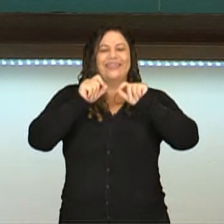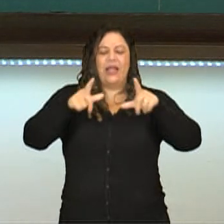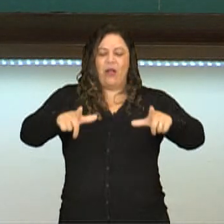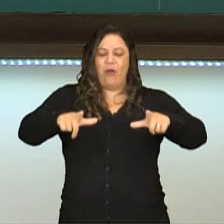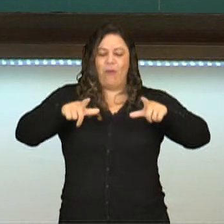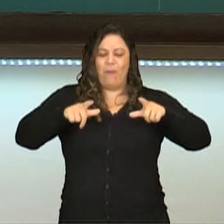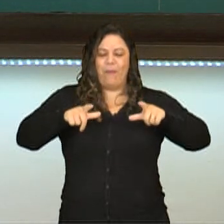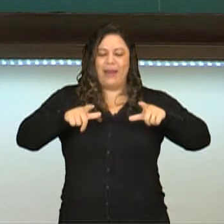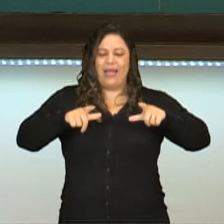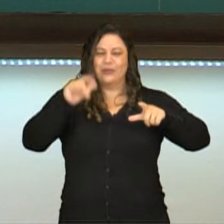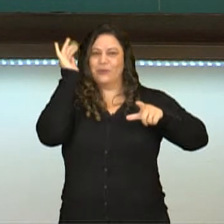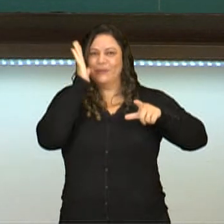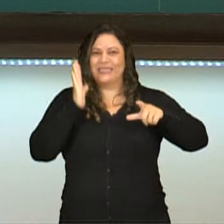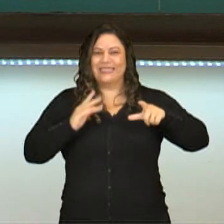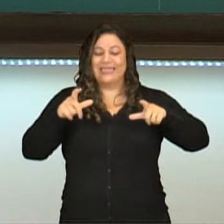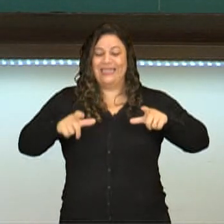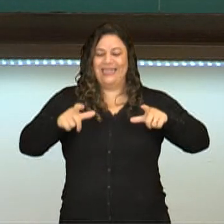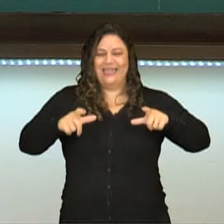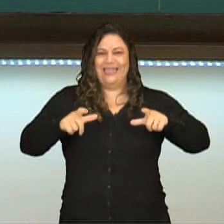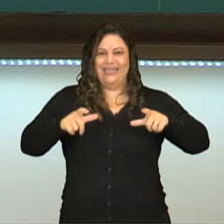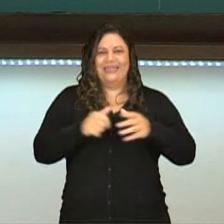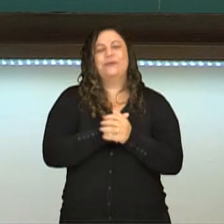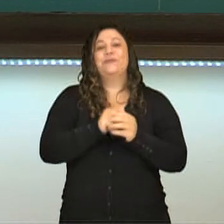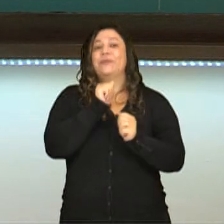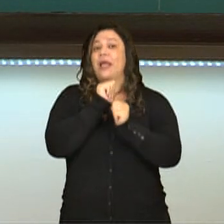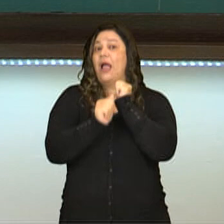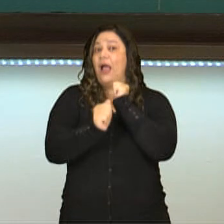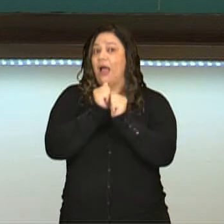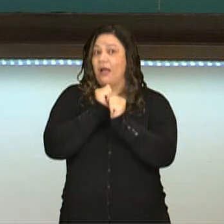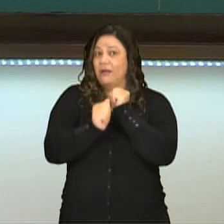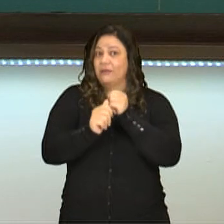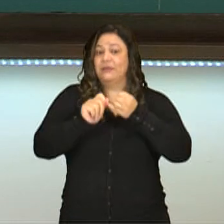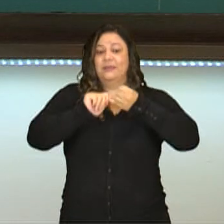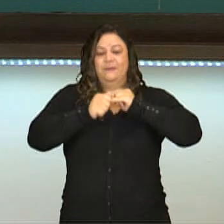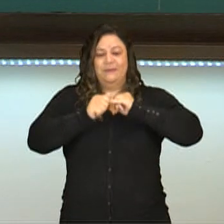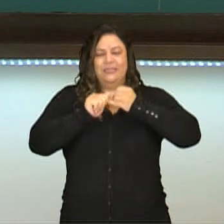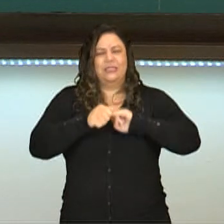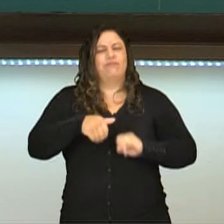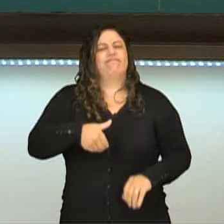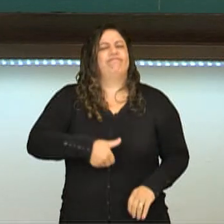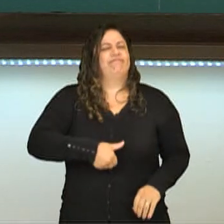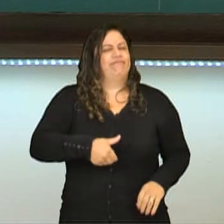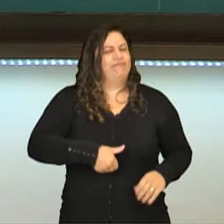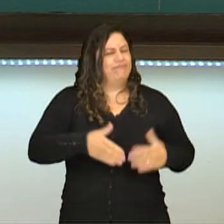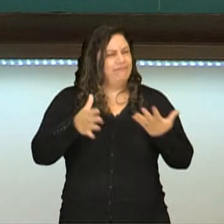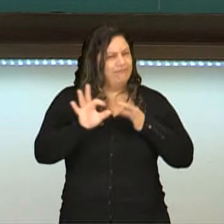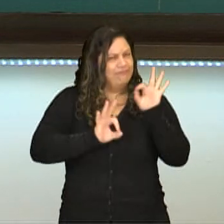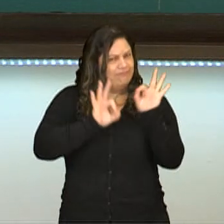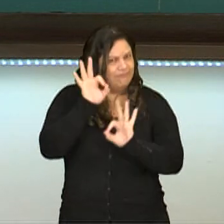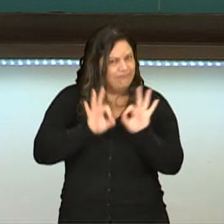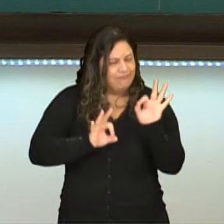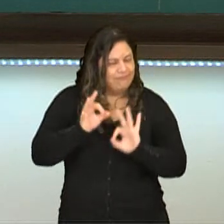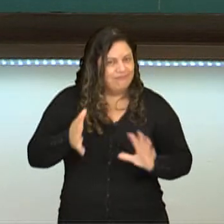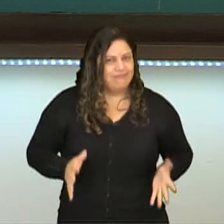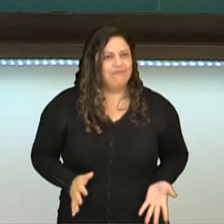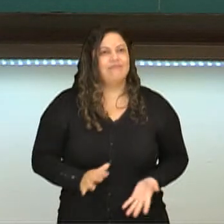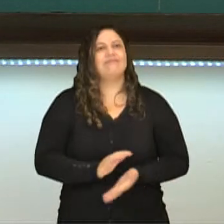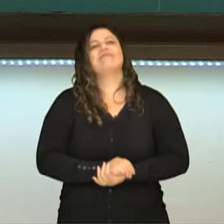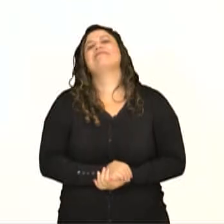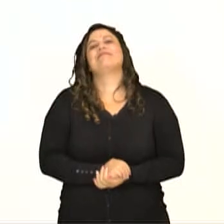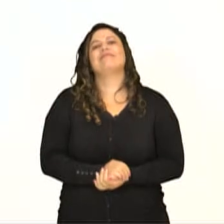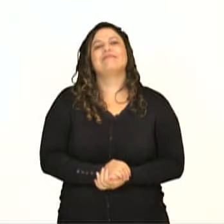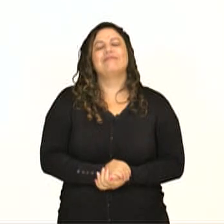feito brasileiro, arroz e feijão? Pode dar fome, hein? Se prepara porque pode dar fome. Vamos